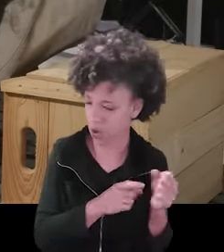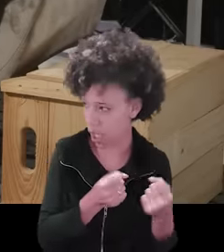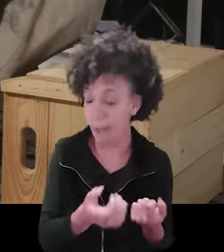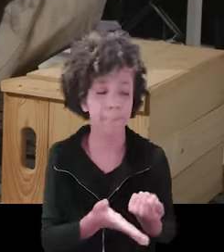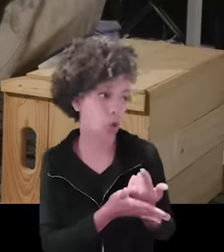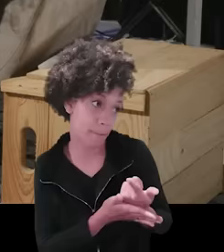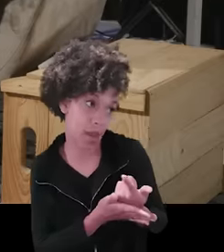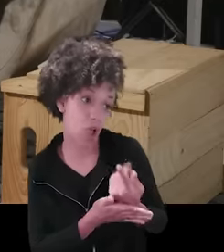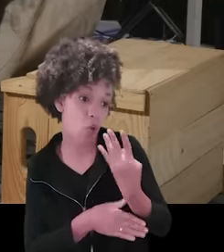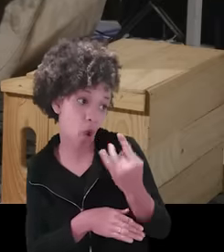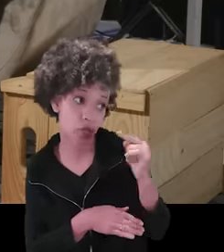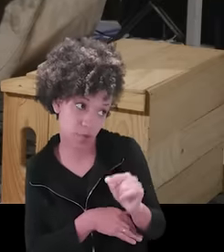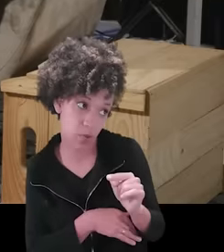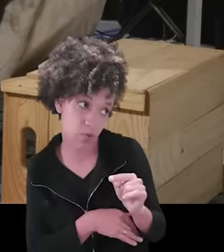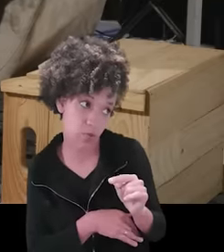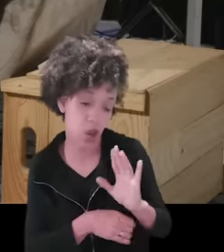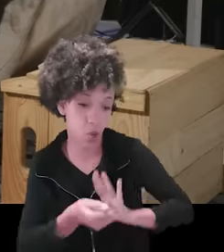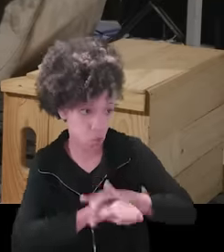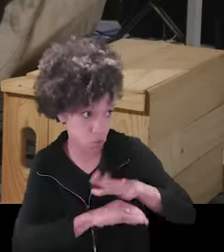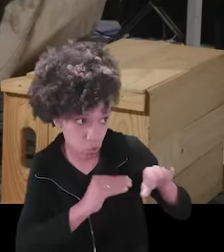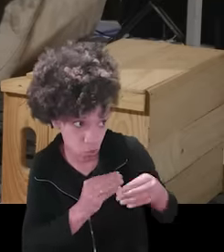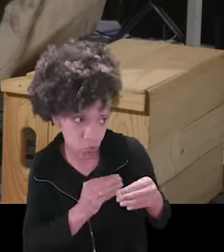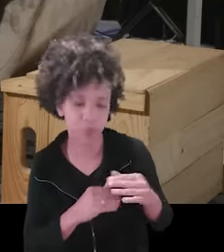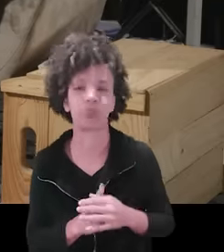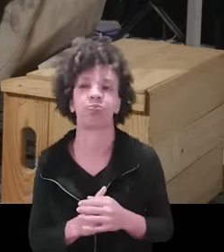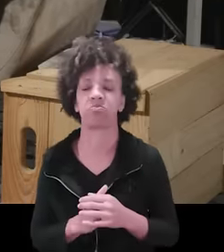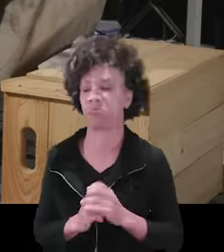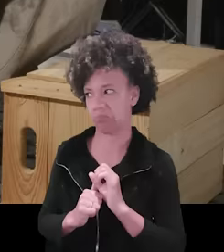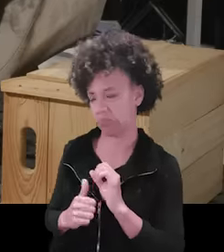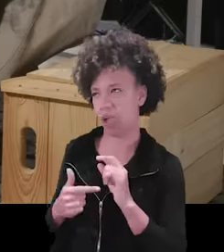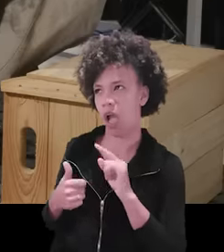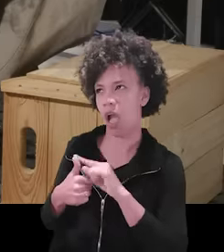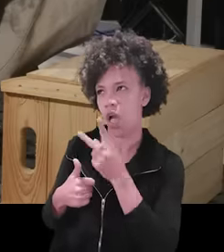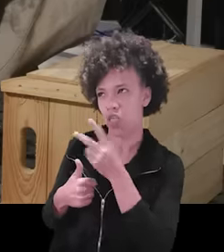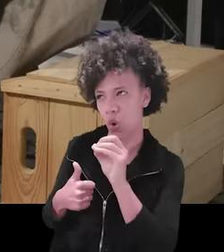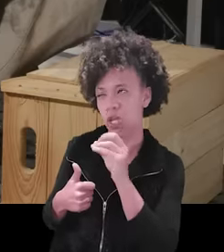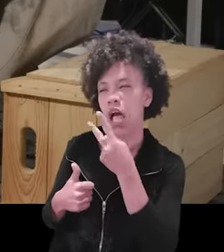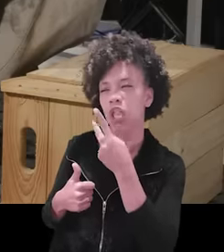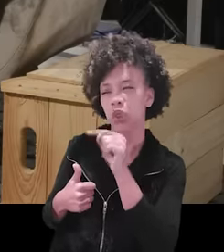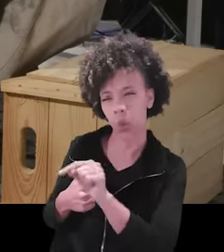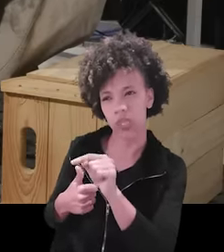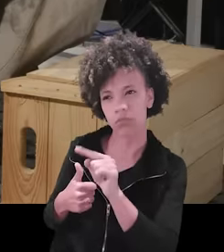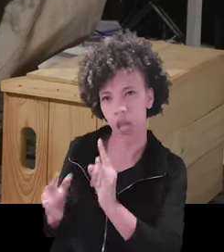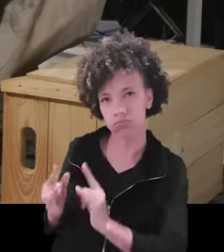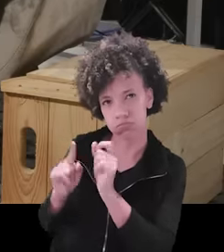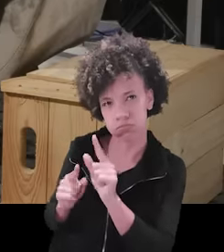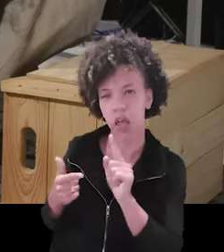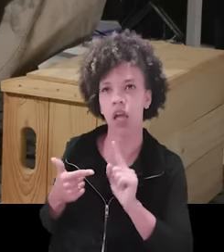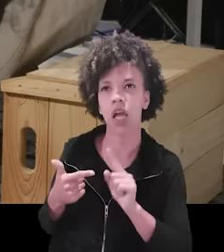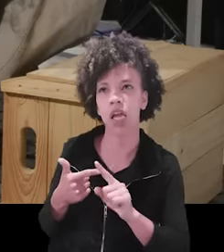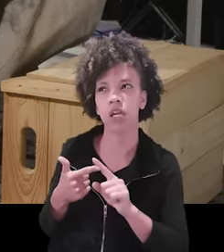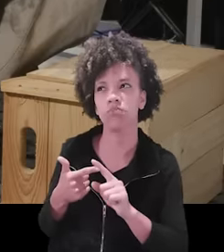esse é o lugar comprar para comprar contando já o seguro do carro tá 400 mês beleza vamos dar um